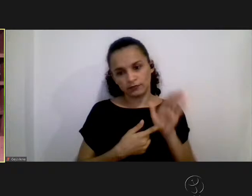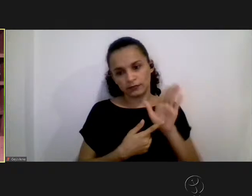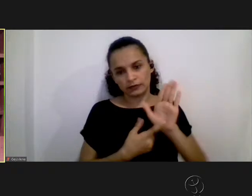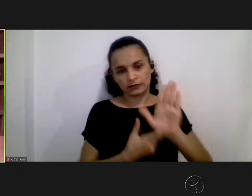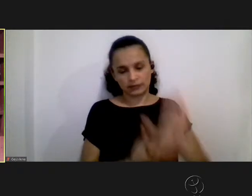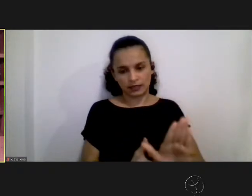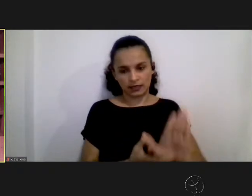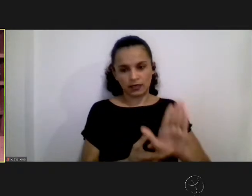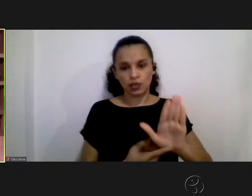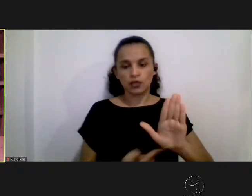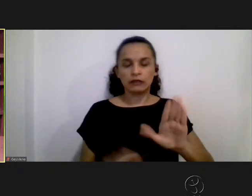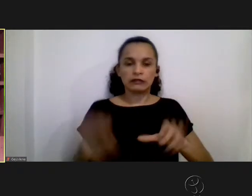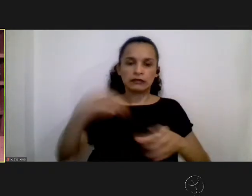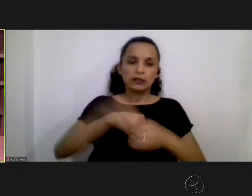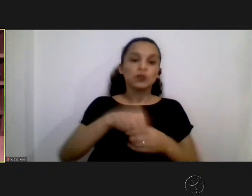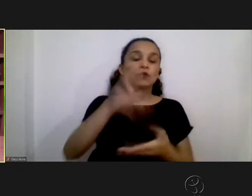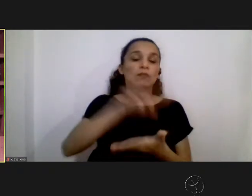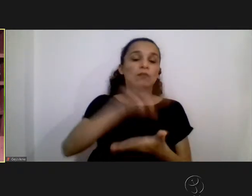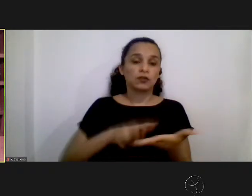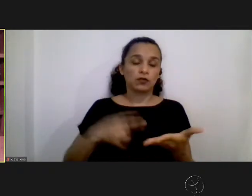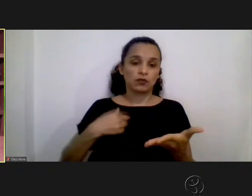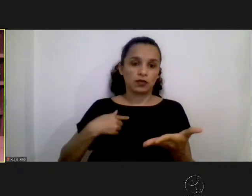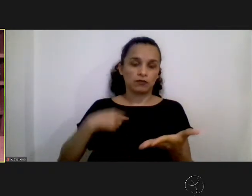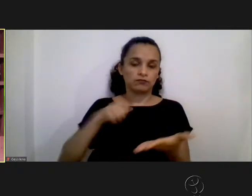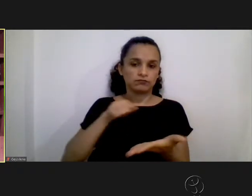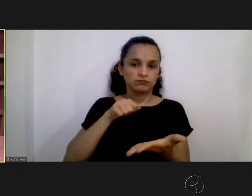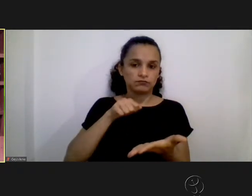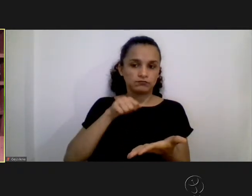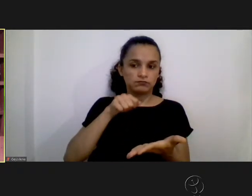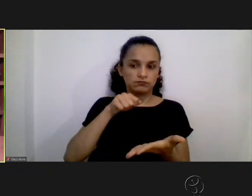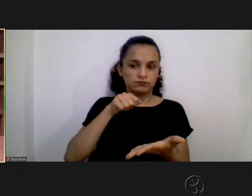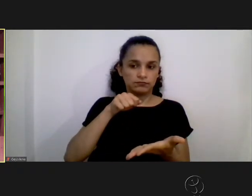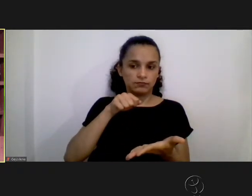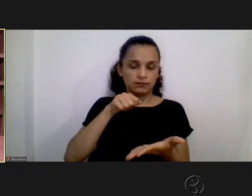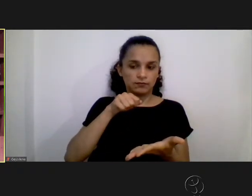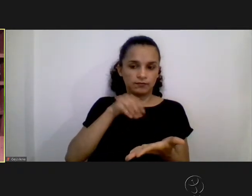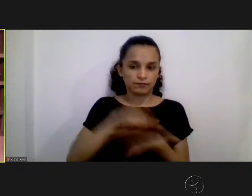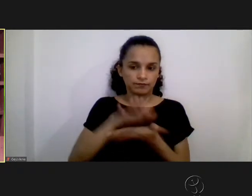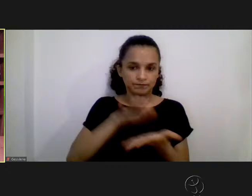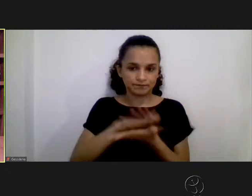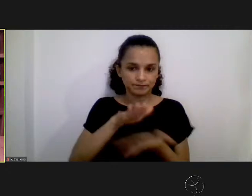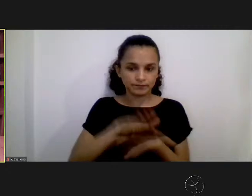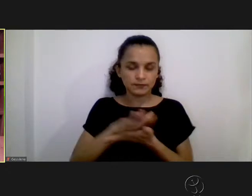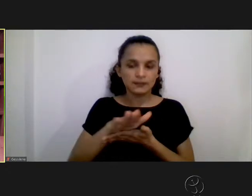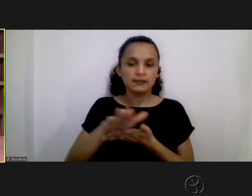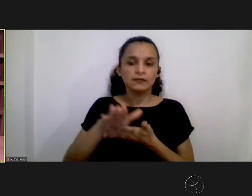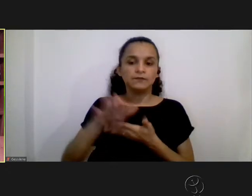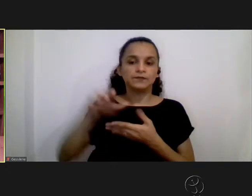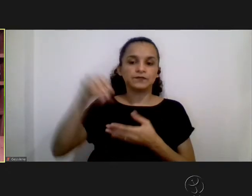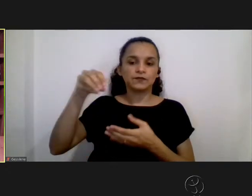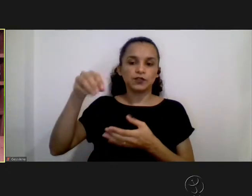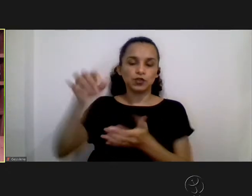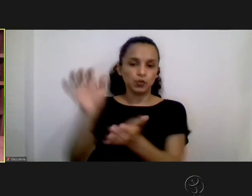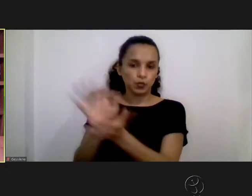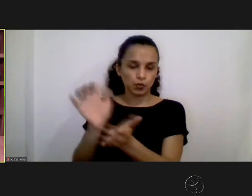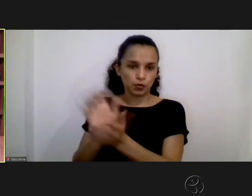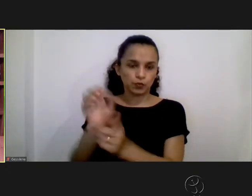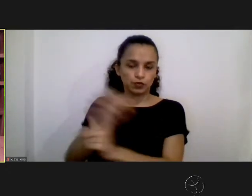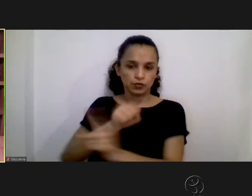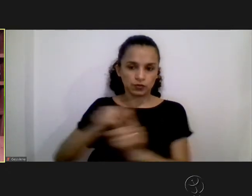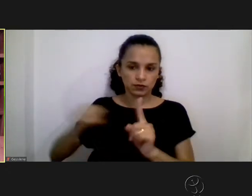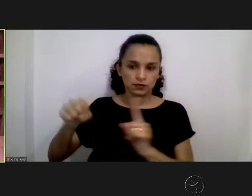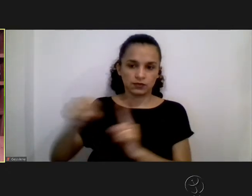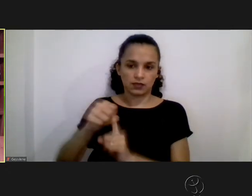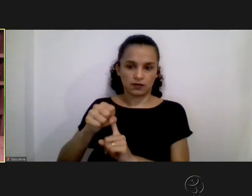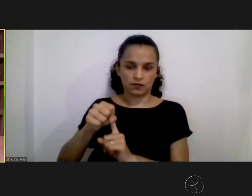ser lançado por um imperativo social de progresso, a